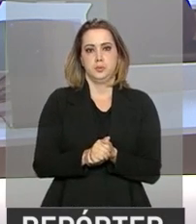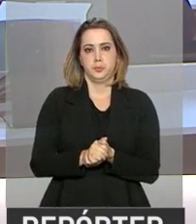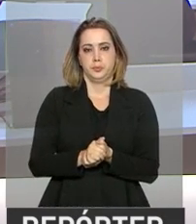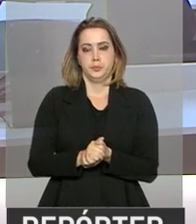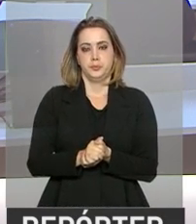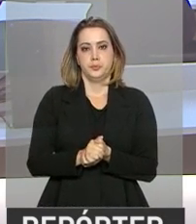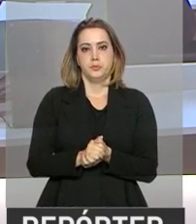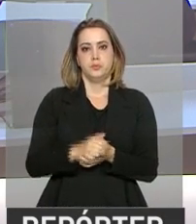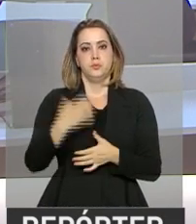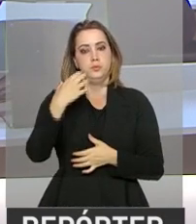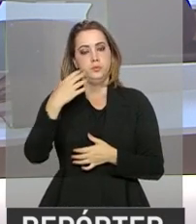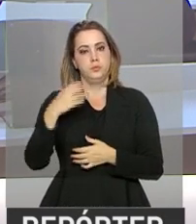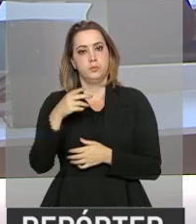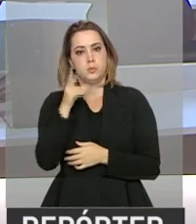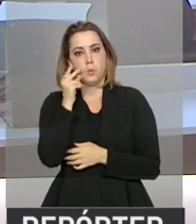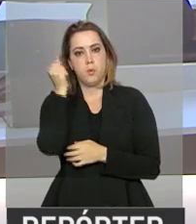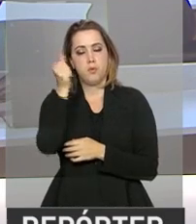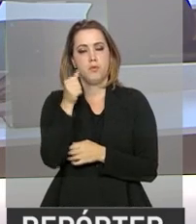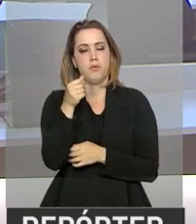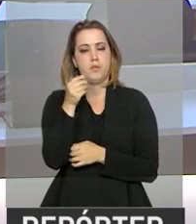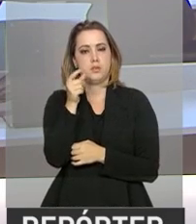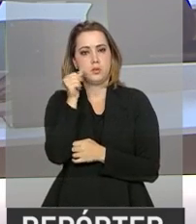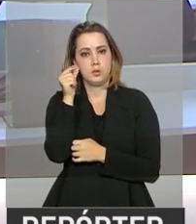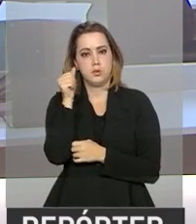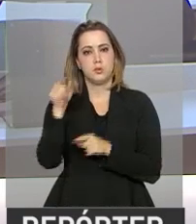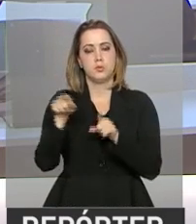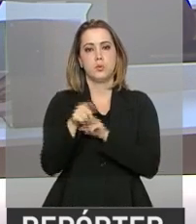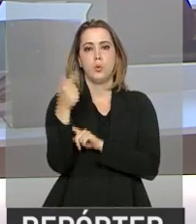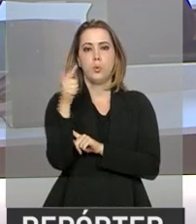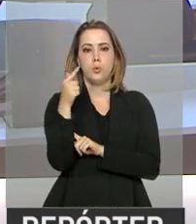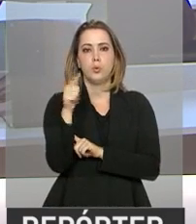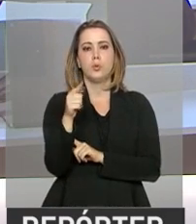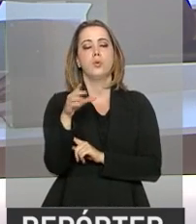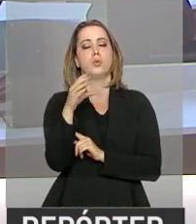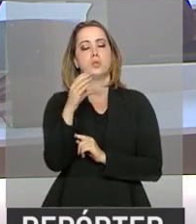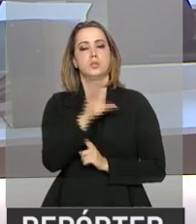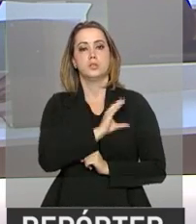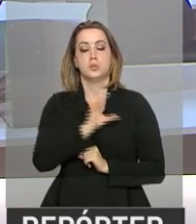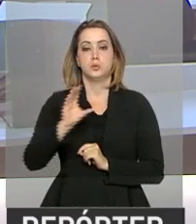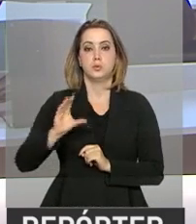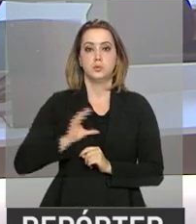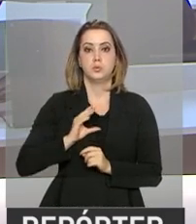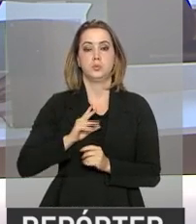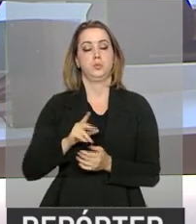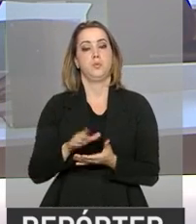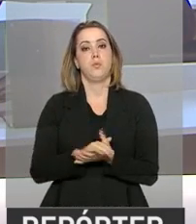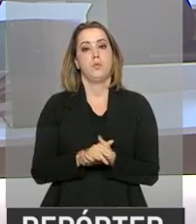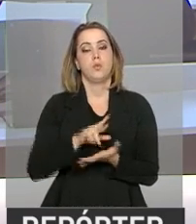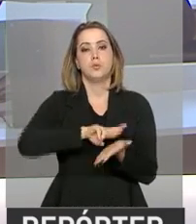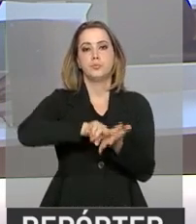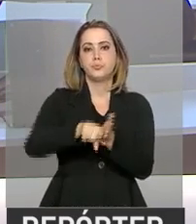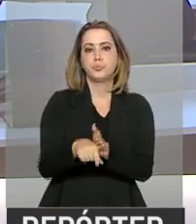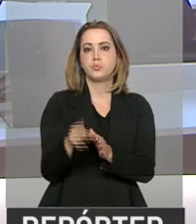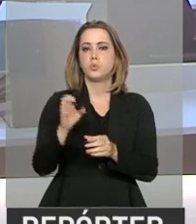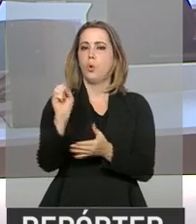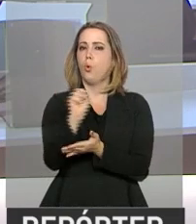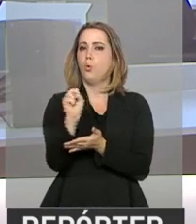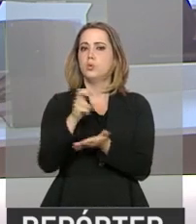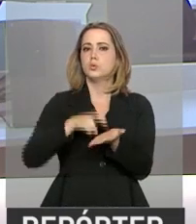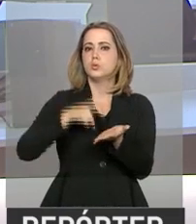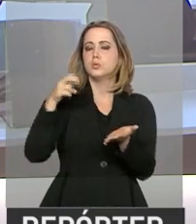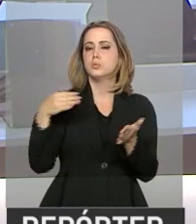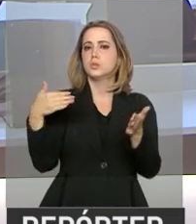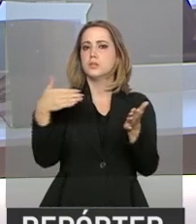fortaleza maceió goiânia cuiabá e porto alegre os postos vão funcionar das 8 horas da manhã